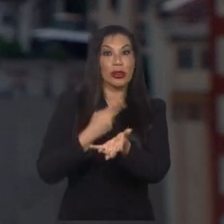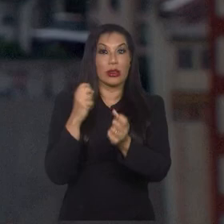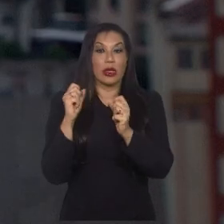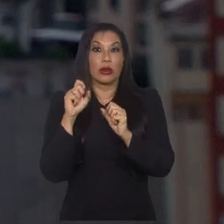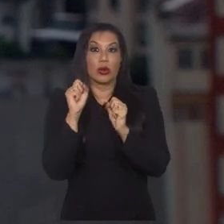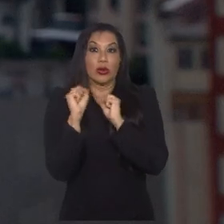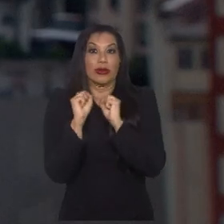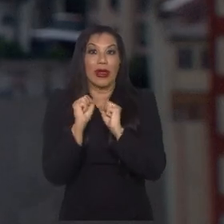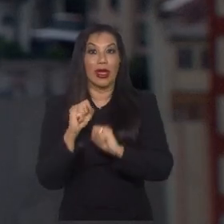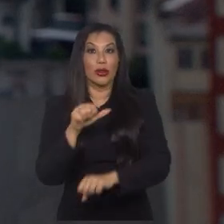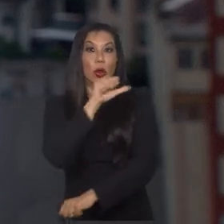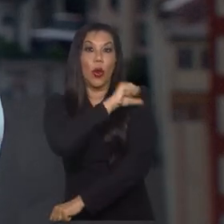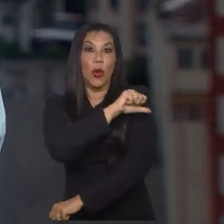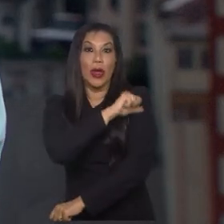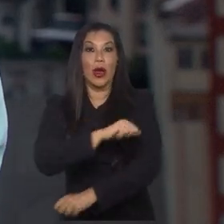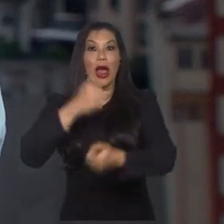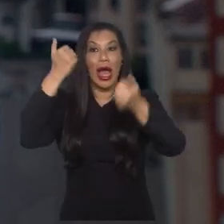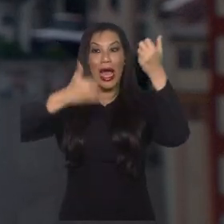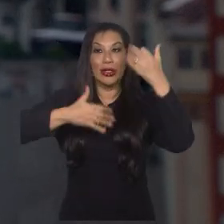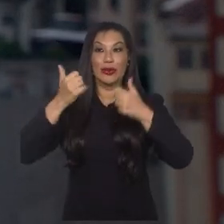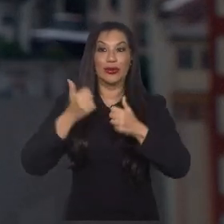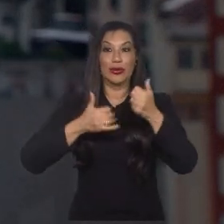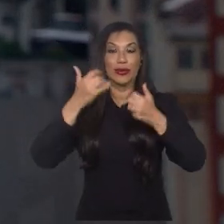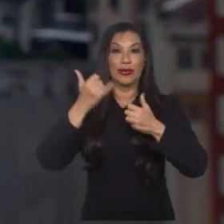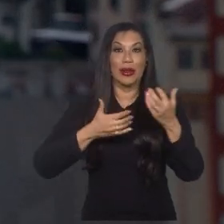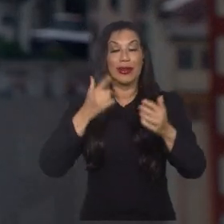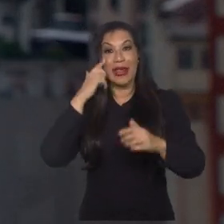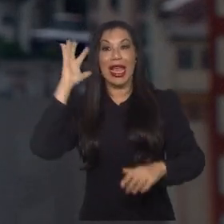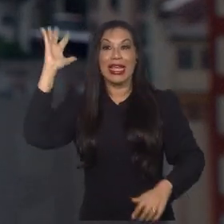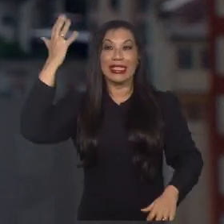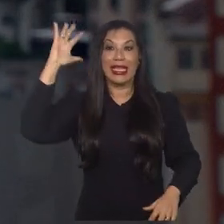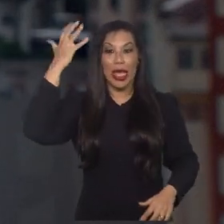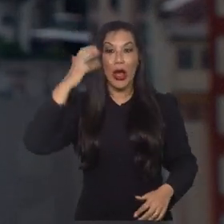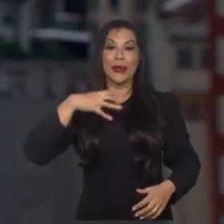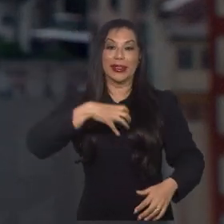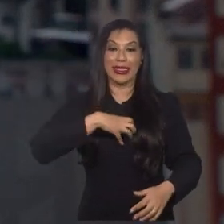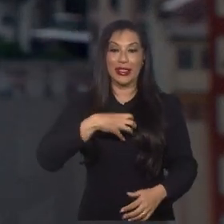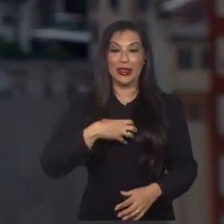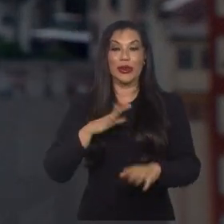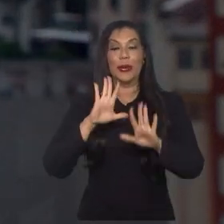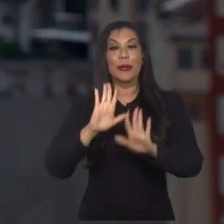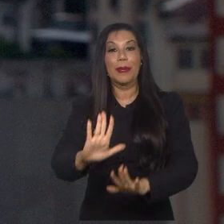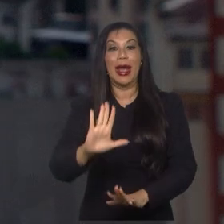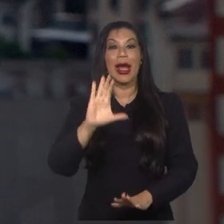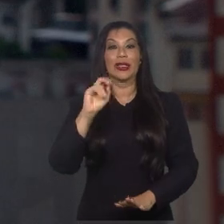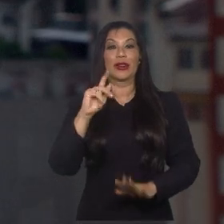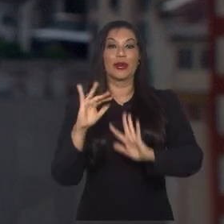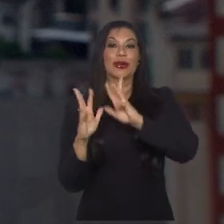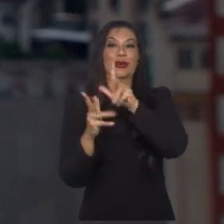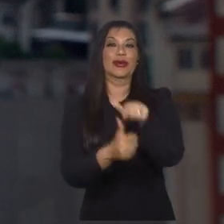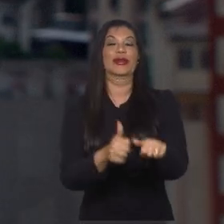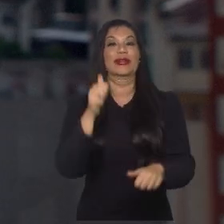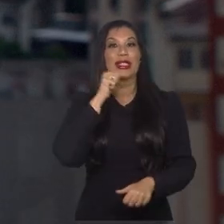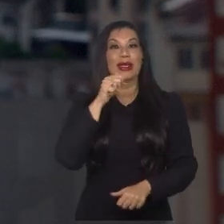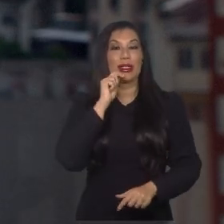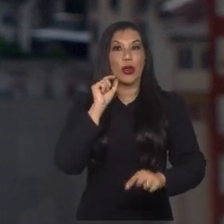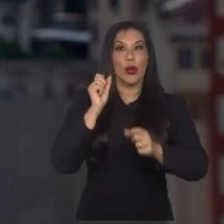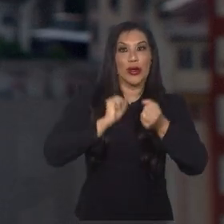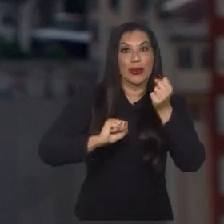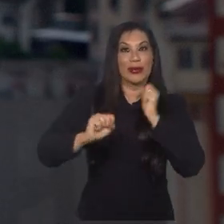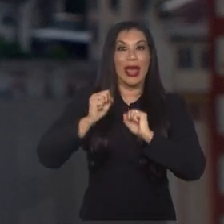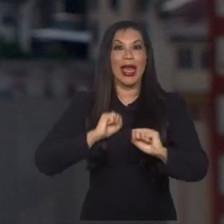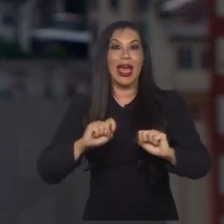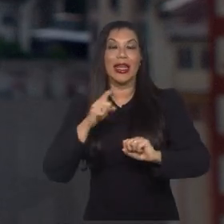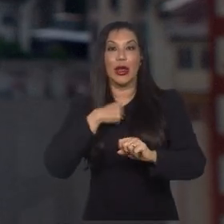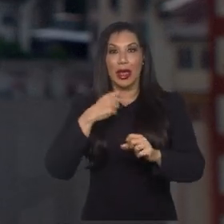que o Rio de Janeiro já está até dizendo. Olha só como é que vai ser o clima, sente só. Mas, pô, Copa do Mundo Feminino não tem como, né? E a expectativa, para mim,